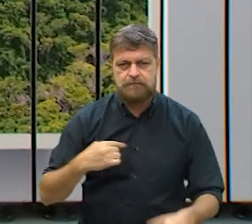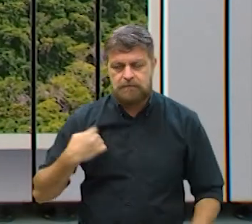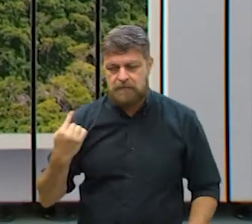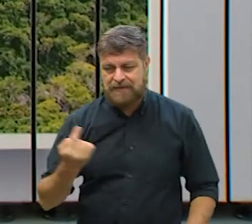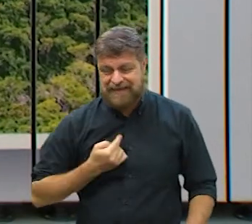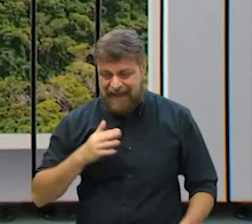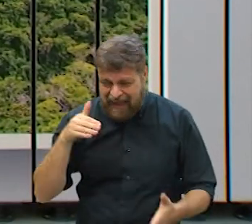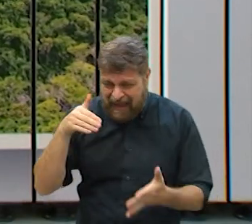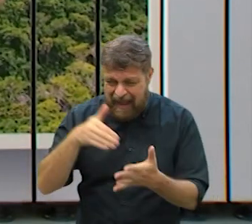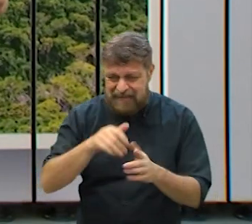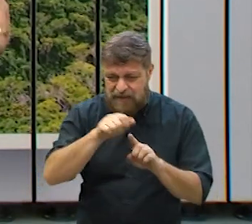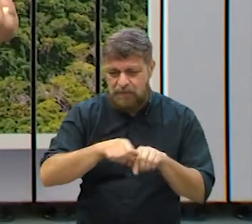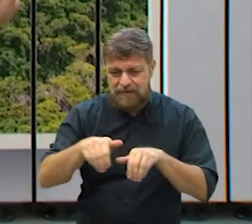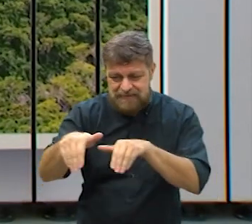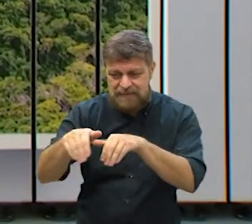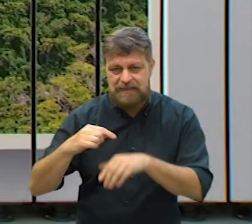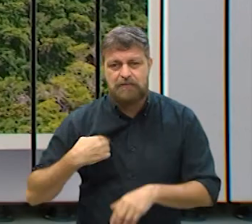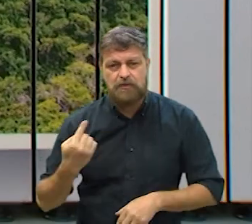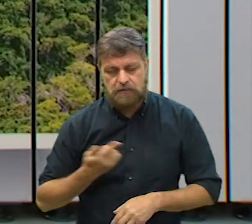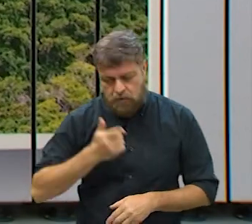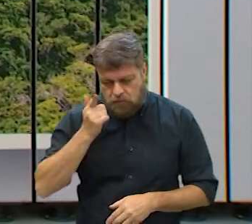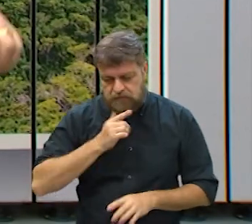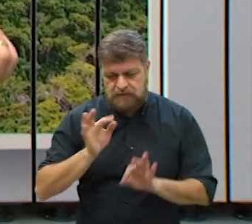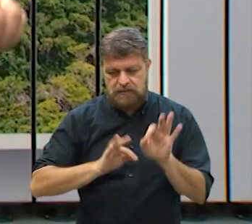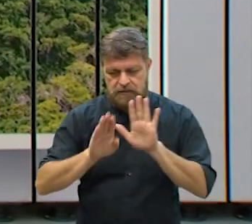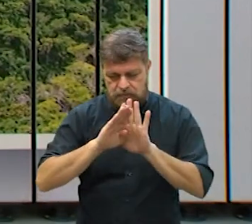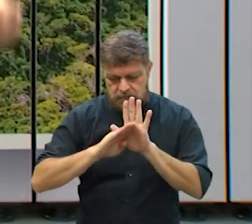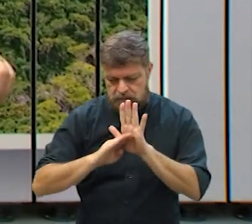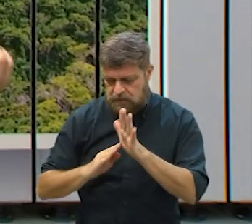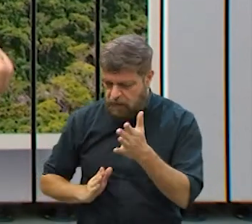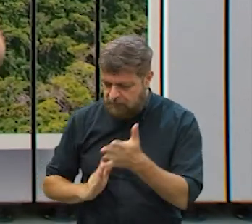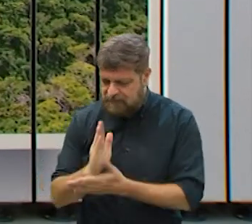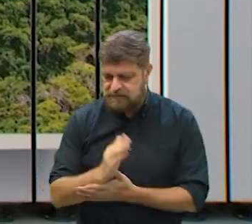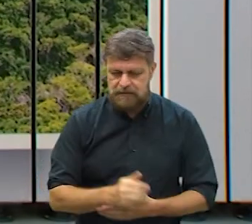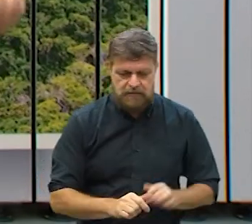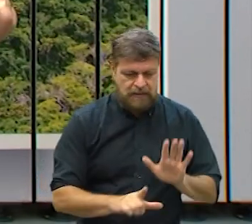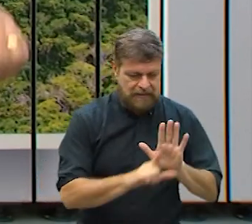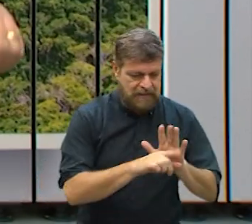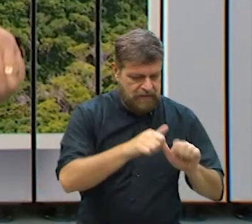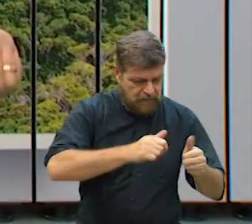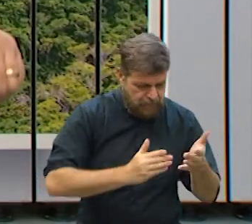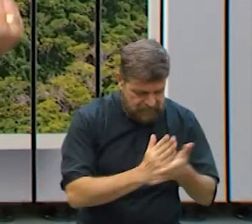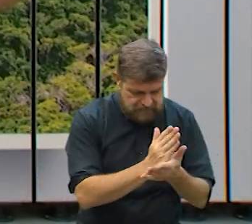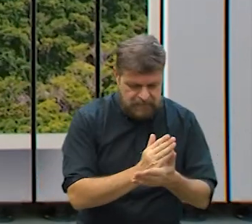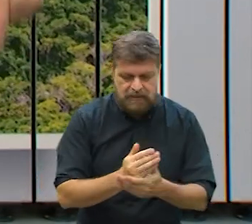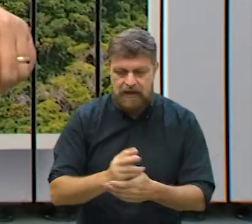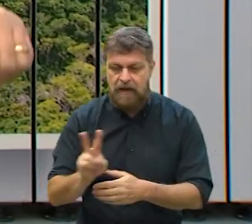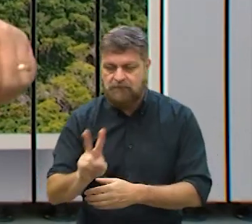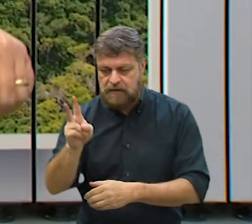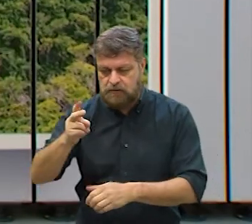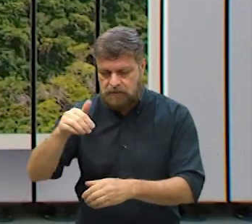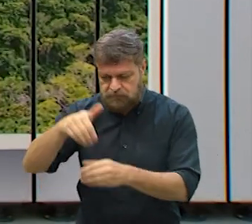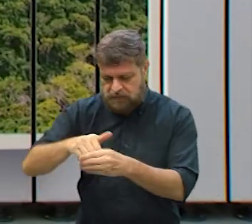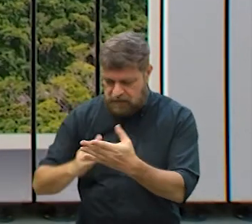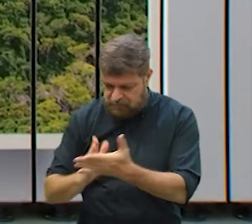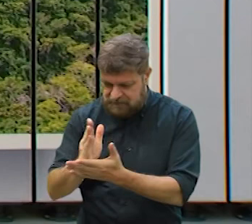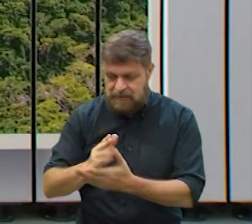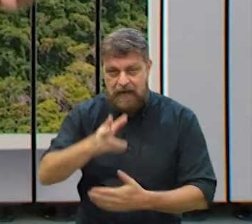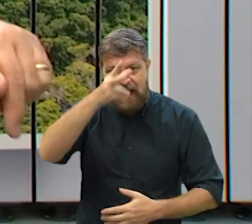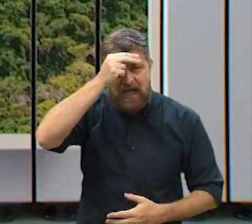até o final de setembro, estar com esse projeto aprovado em 2 votações e o prefeito já feito a